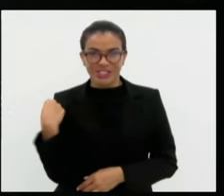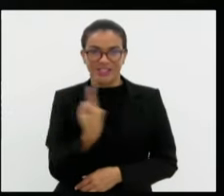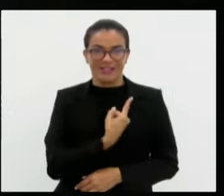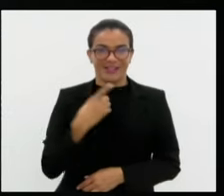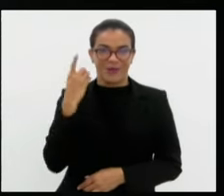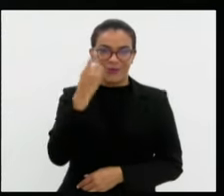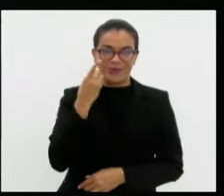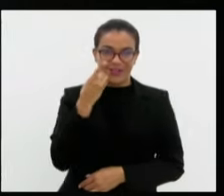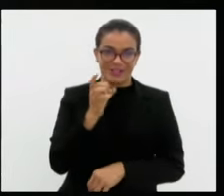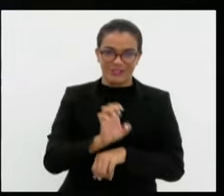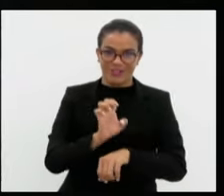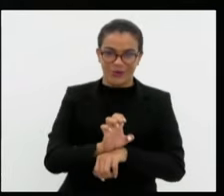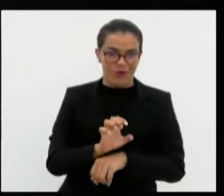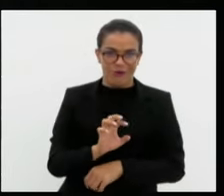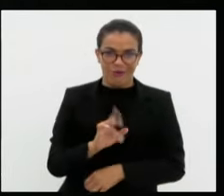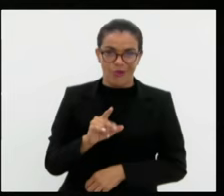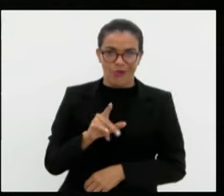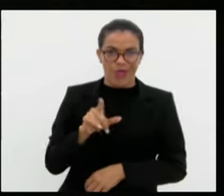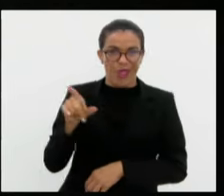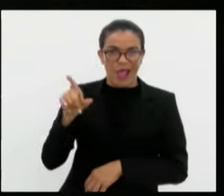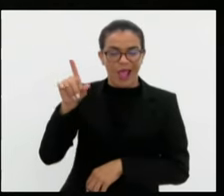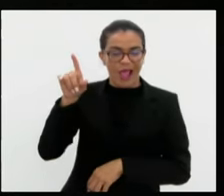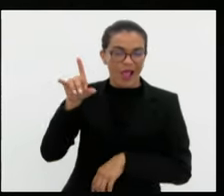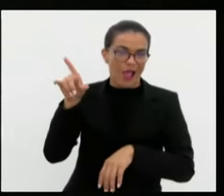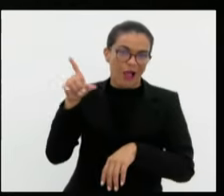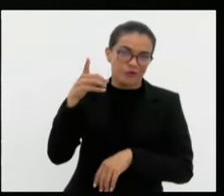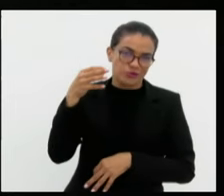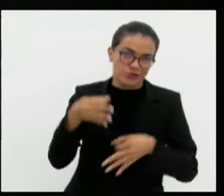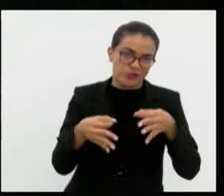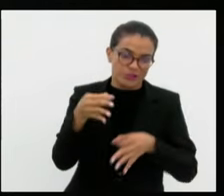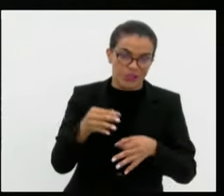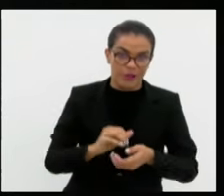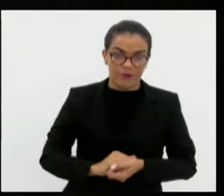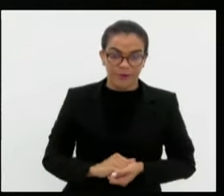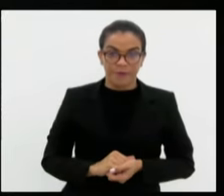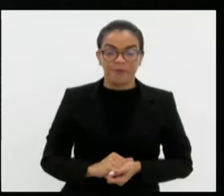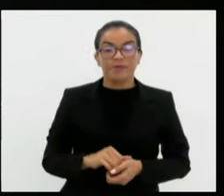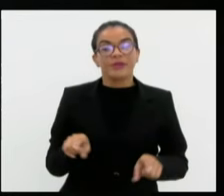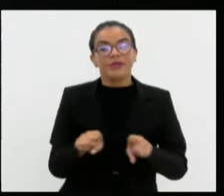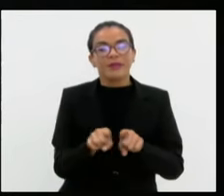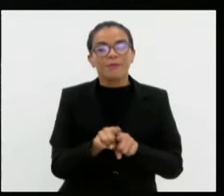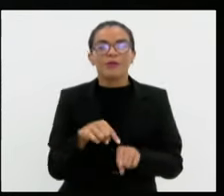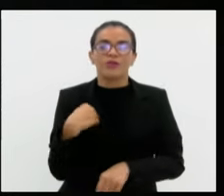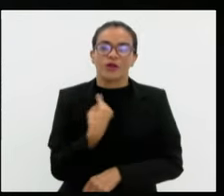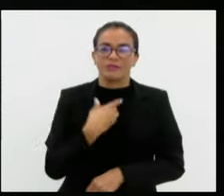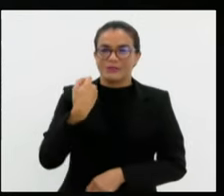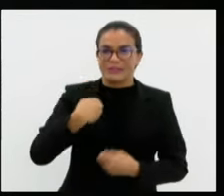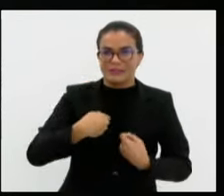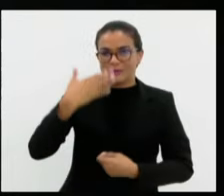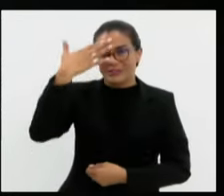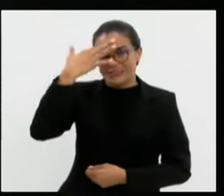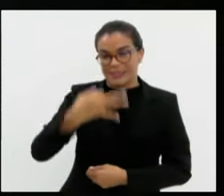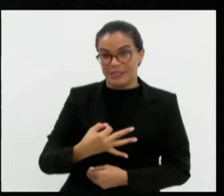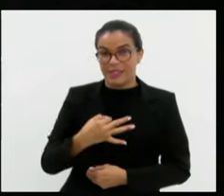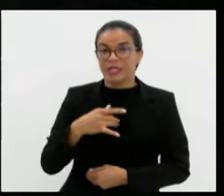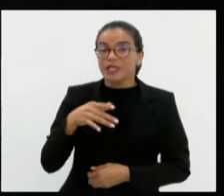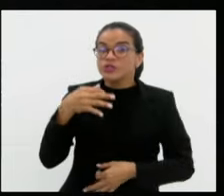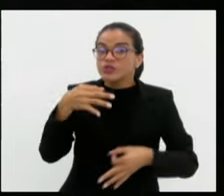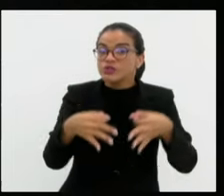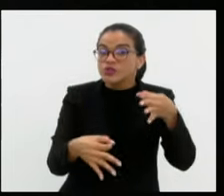Legislativa, não cabe ao Poder Judiciário. E é evidente que nós temos clareza em relação a isso. Quem tem que